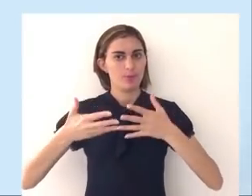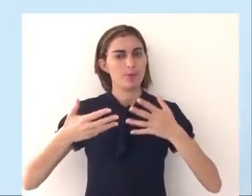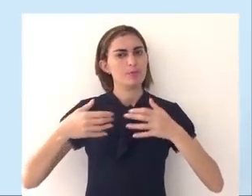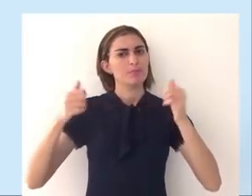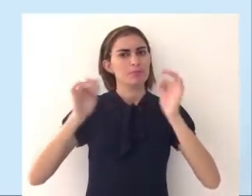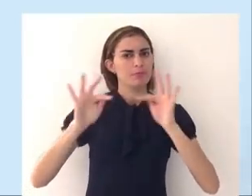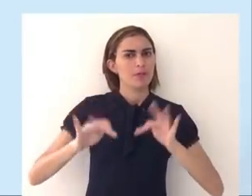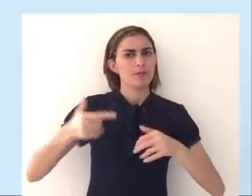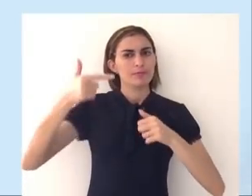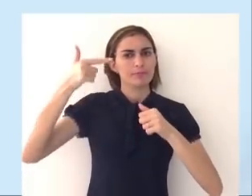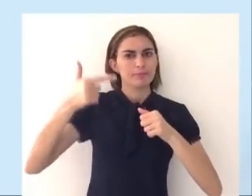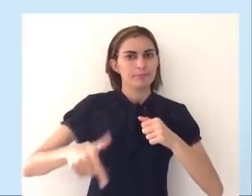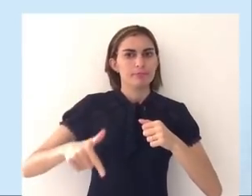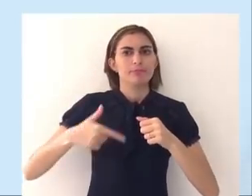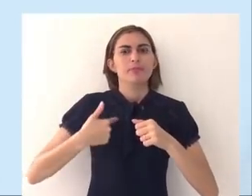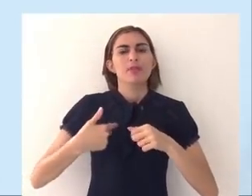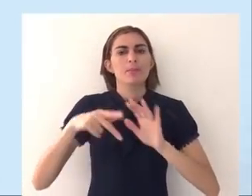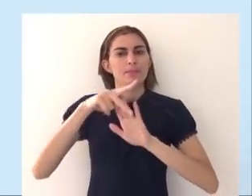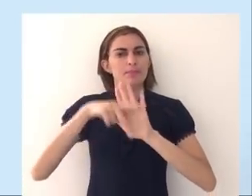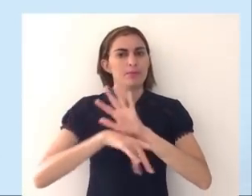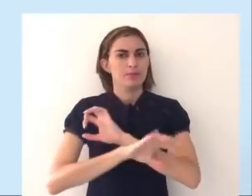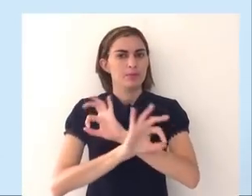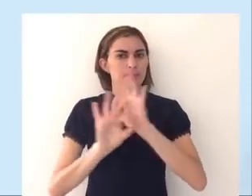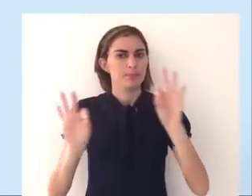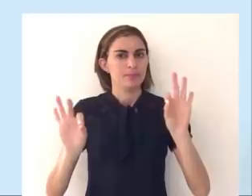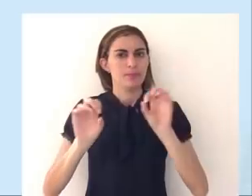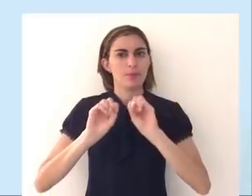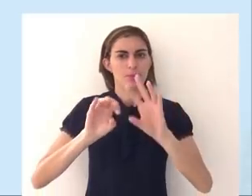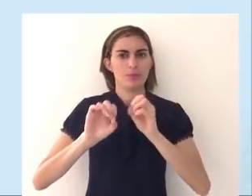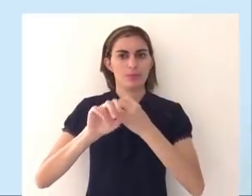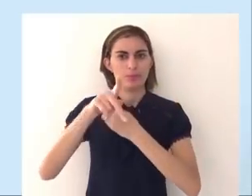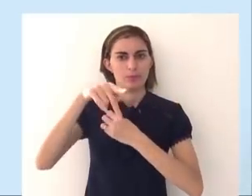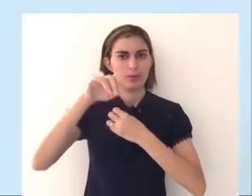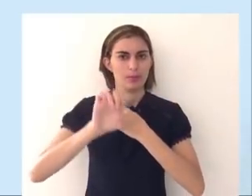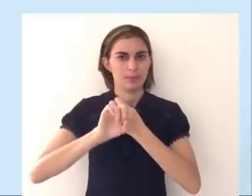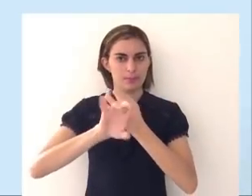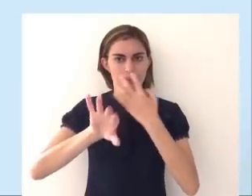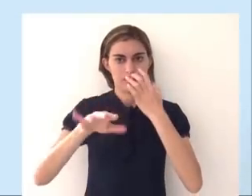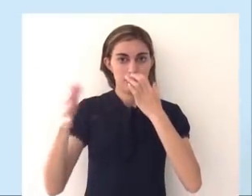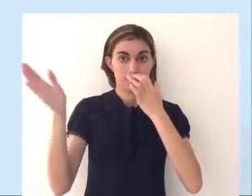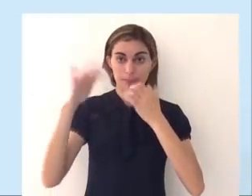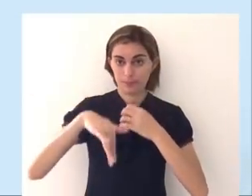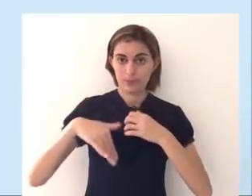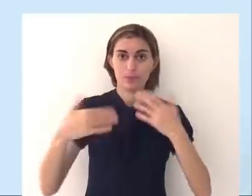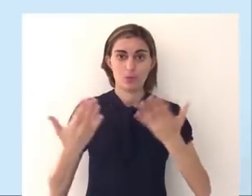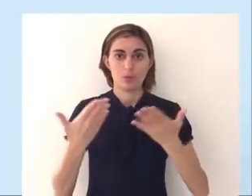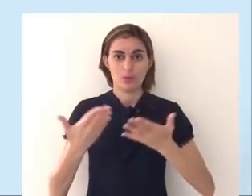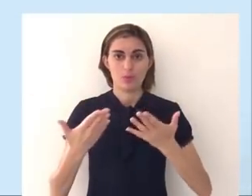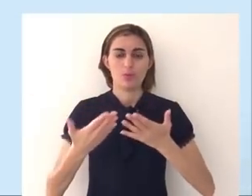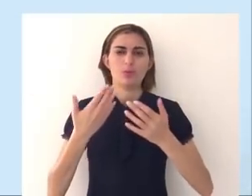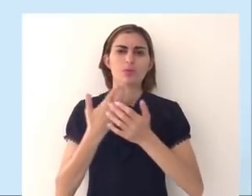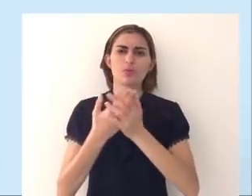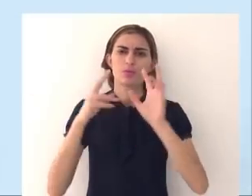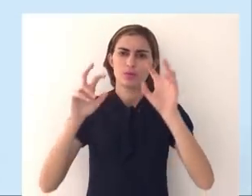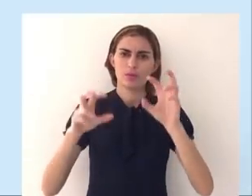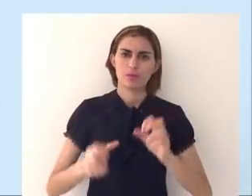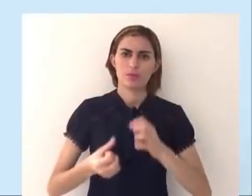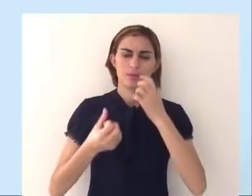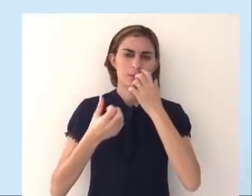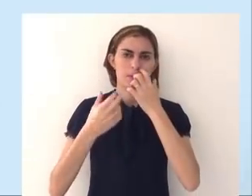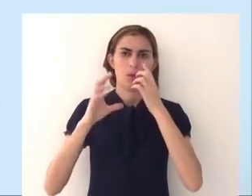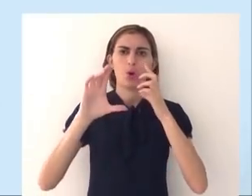estou feliz de retornar aqui para esse projeto maravilhoso do EducaPE. Vamos lá, que o nosso assunto hoje vai